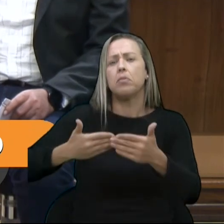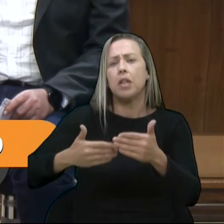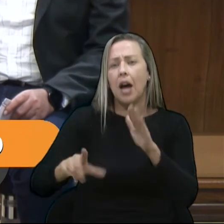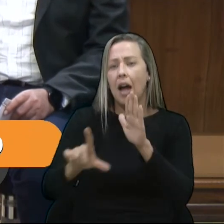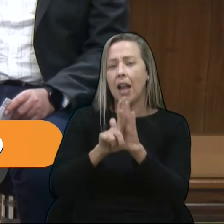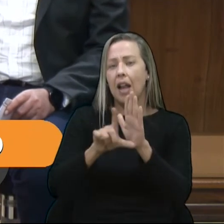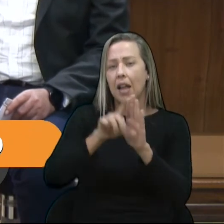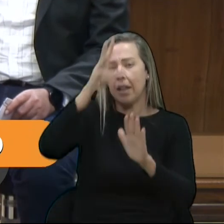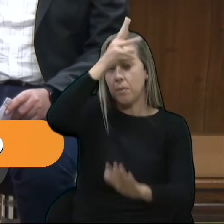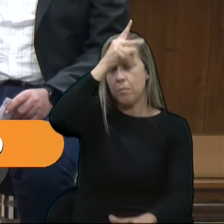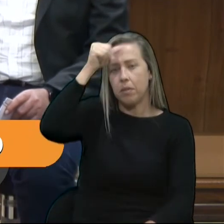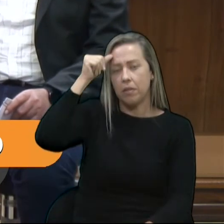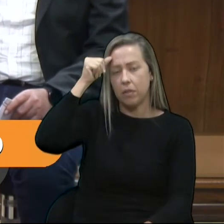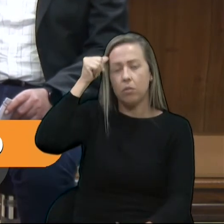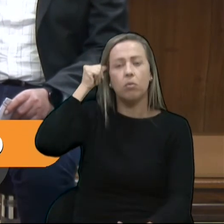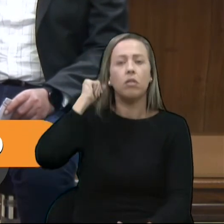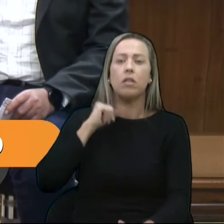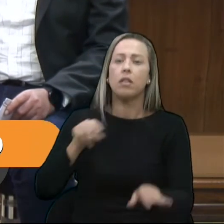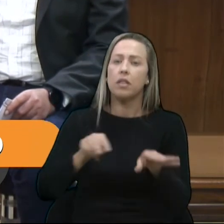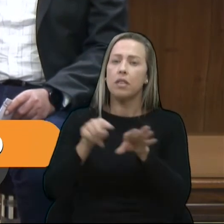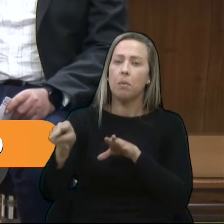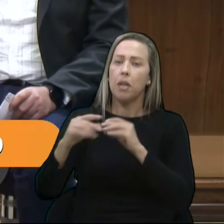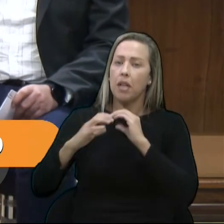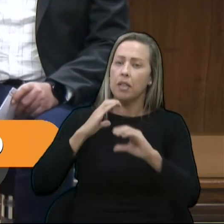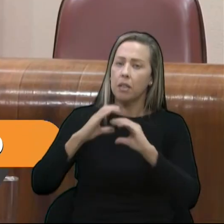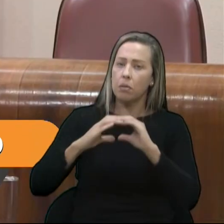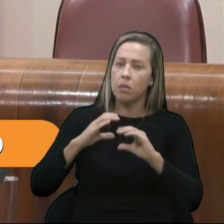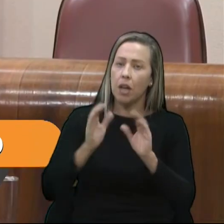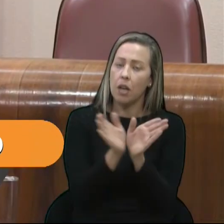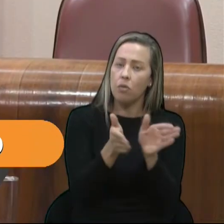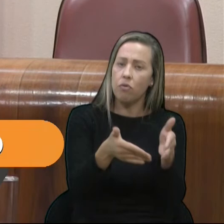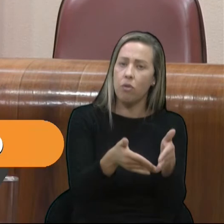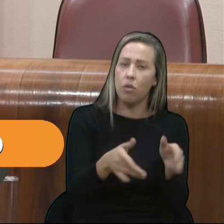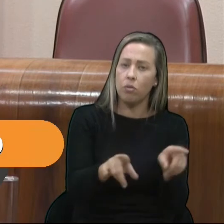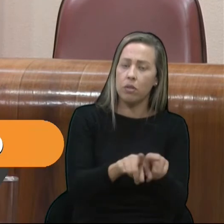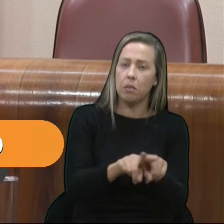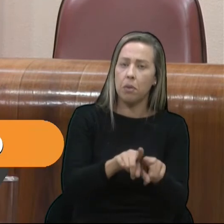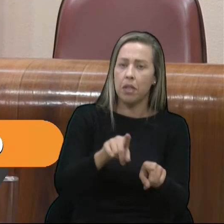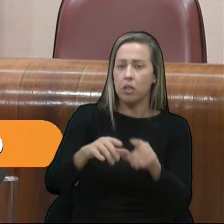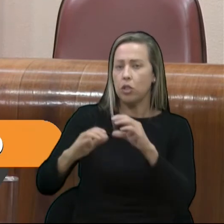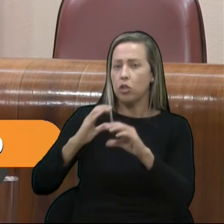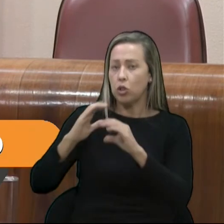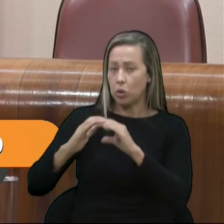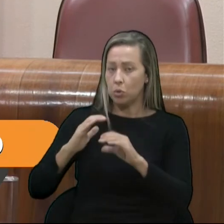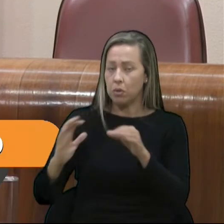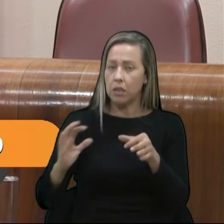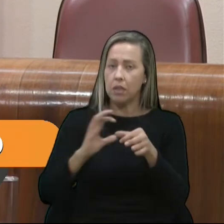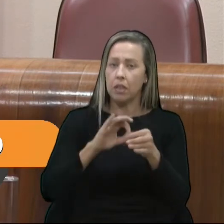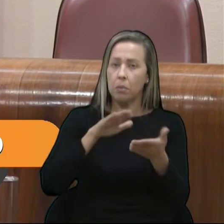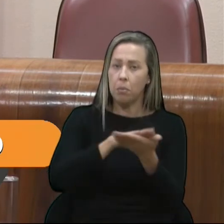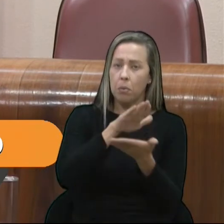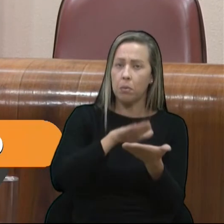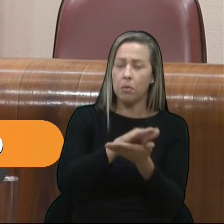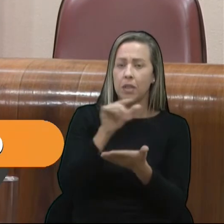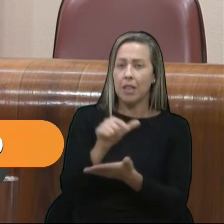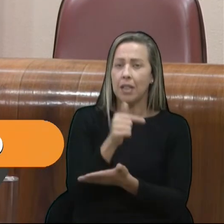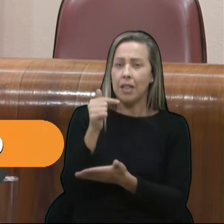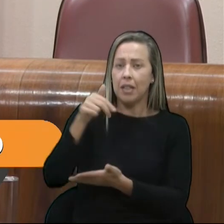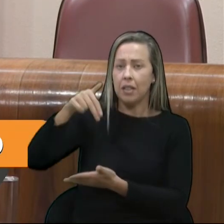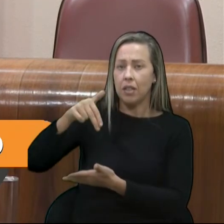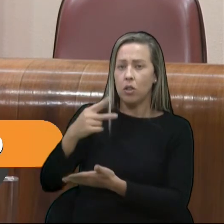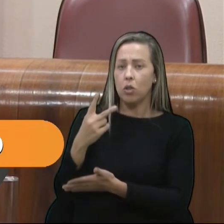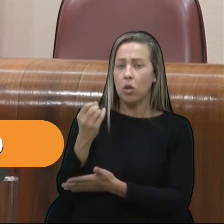Lei Municipal, né, da Semana da Comunicação, e o Fórum Municipal de Comunicação, publicado em 7 de novembro